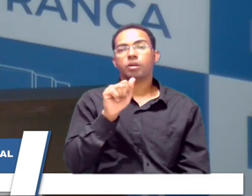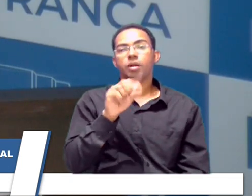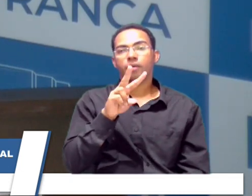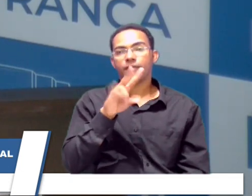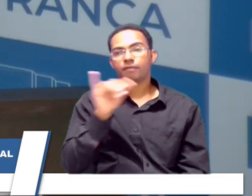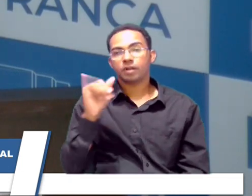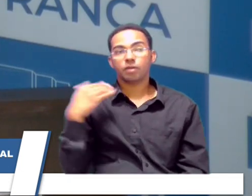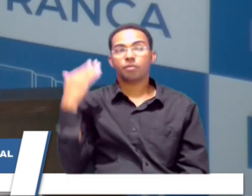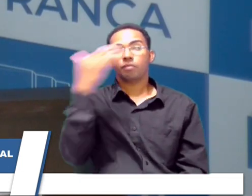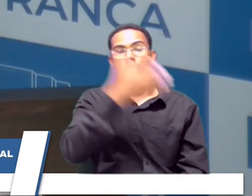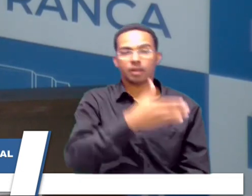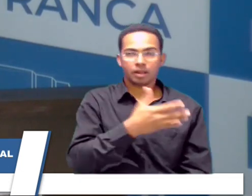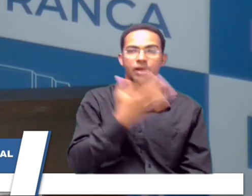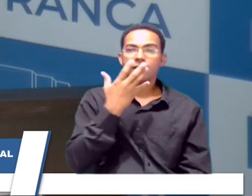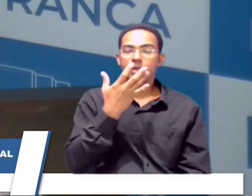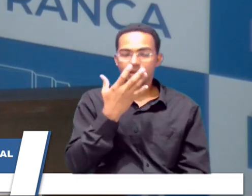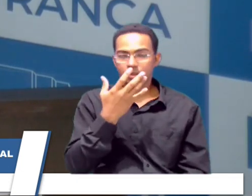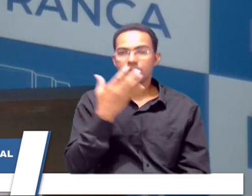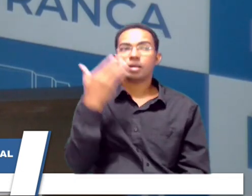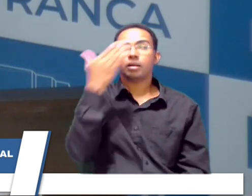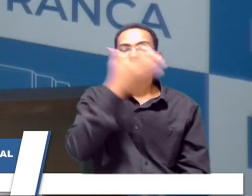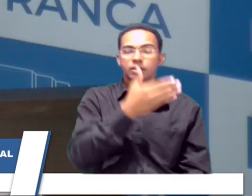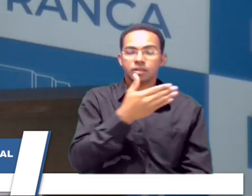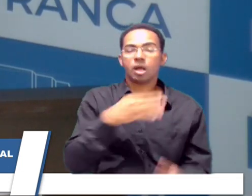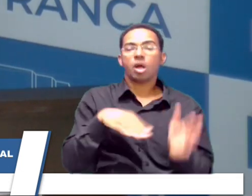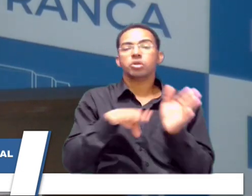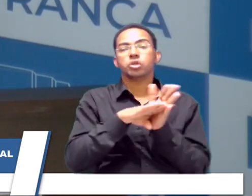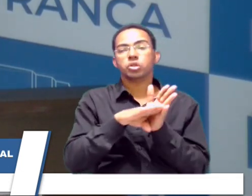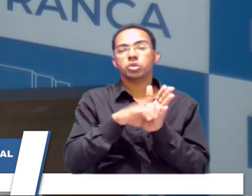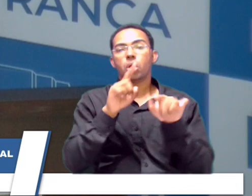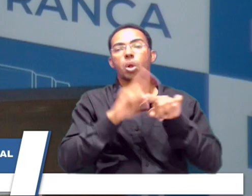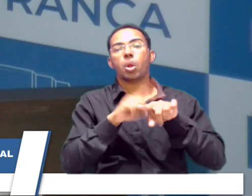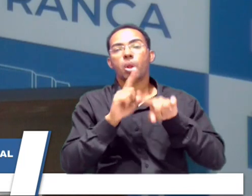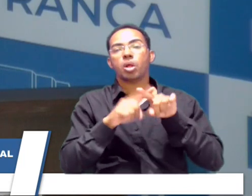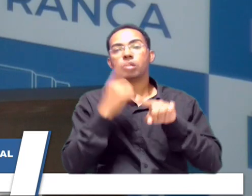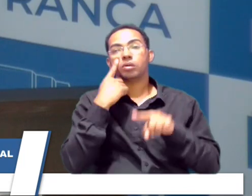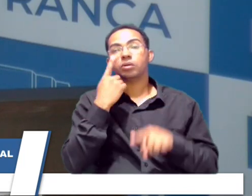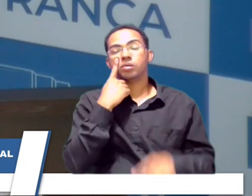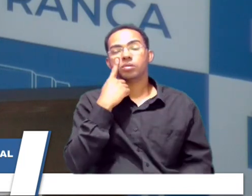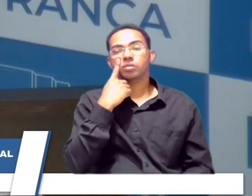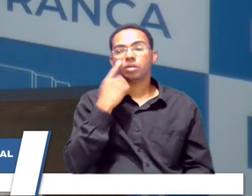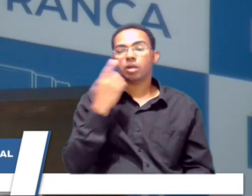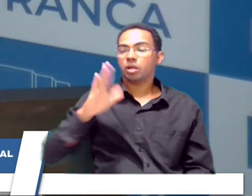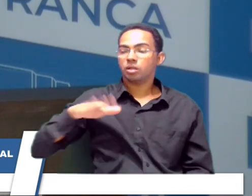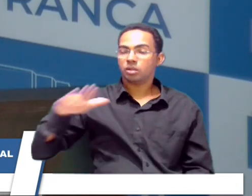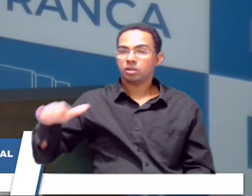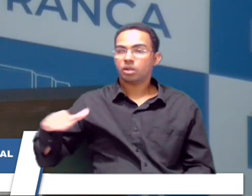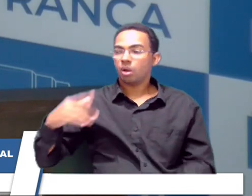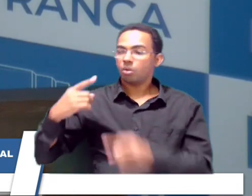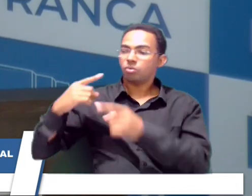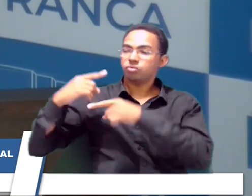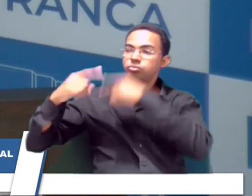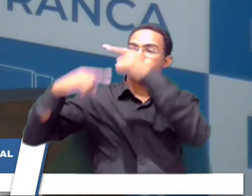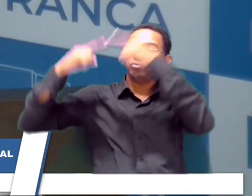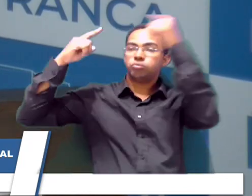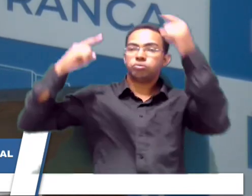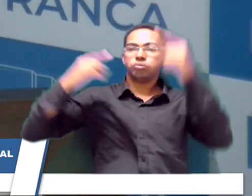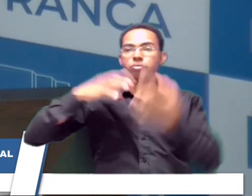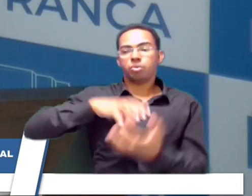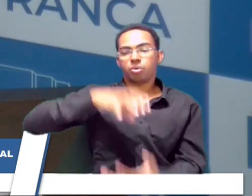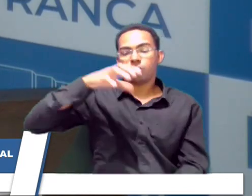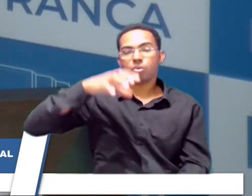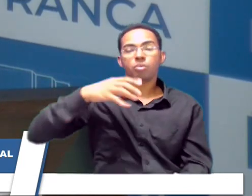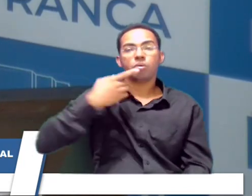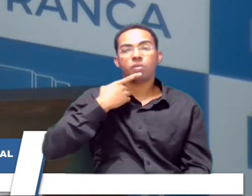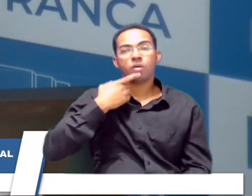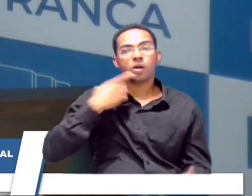lá. E chegar lá e ver criança evoluindo, idoso. Hoje